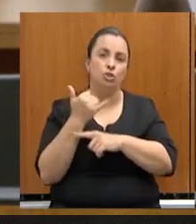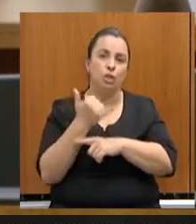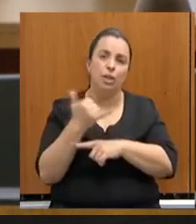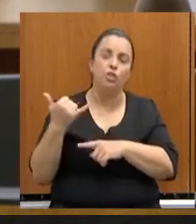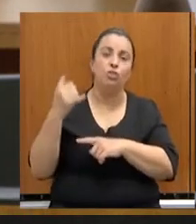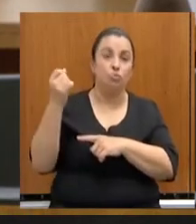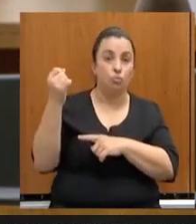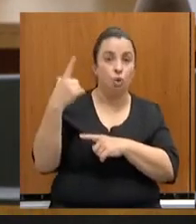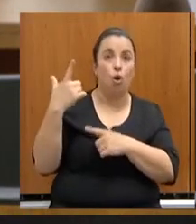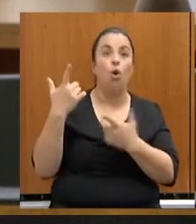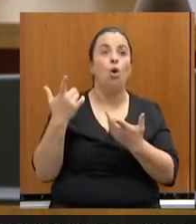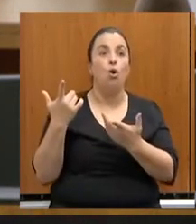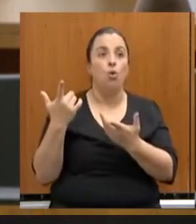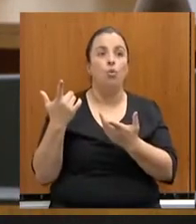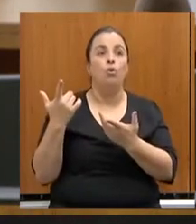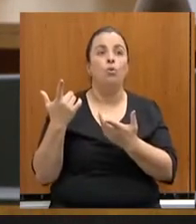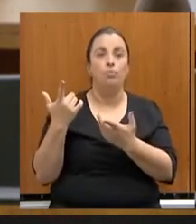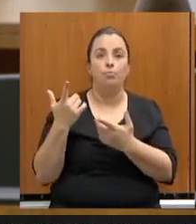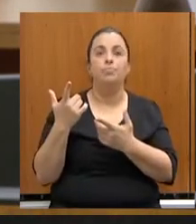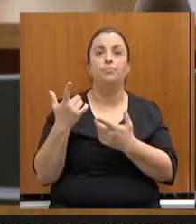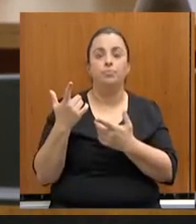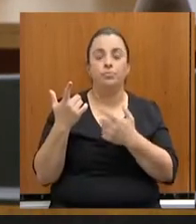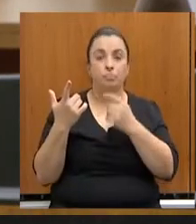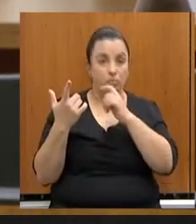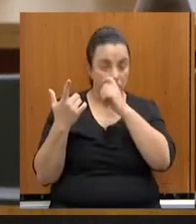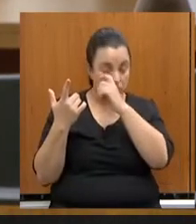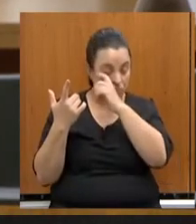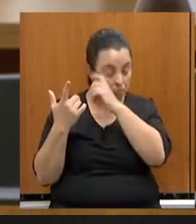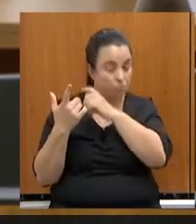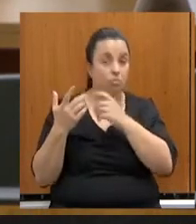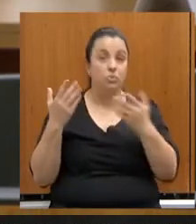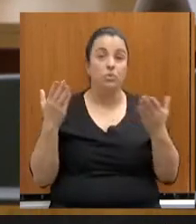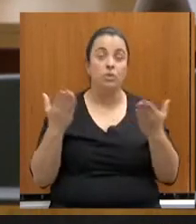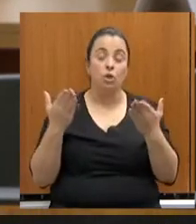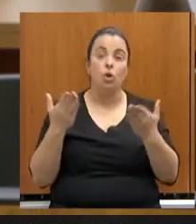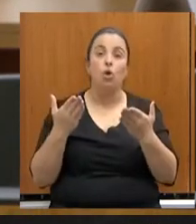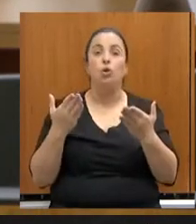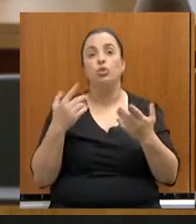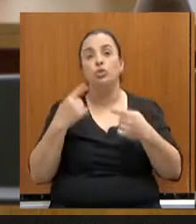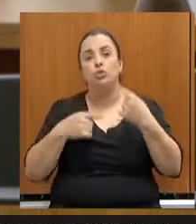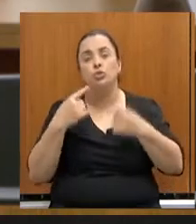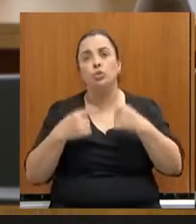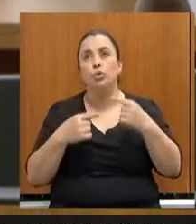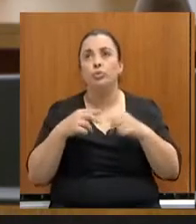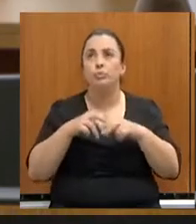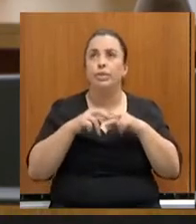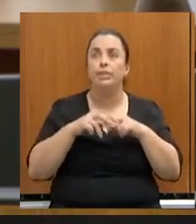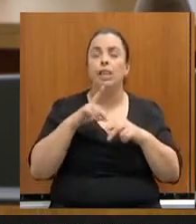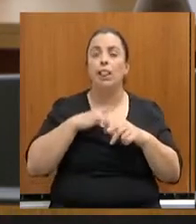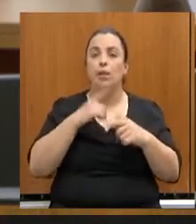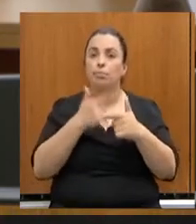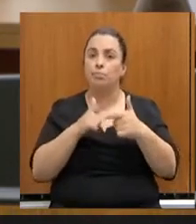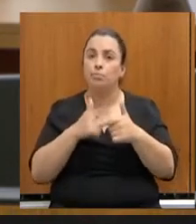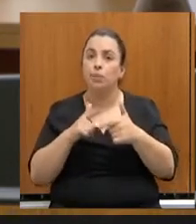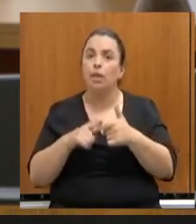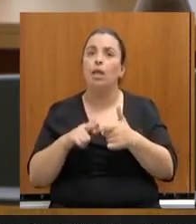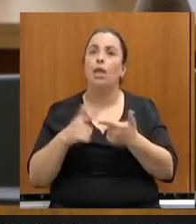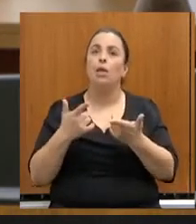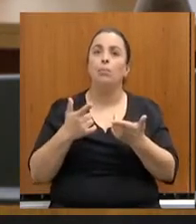especialmente nesse momento onde se discute né a partir da crise hídrica a o